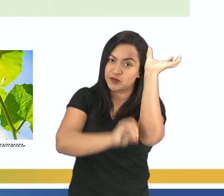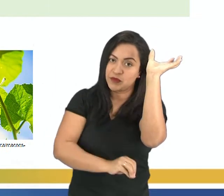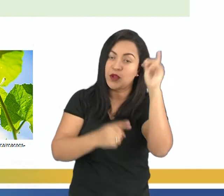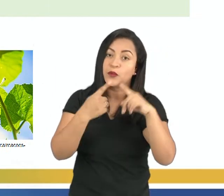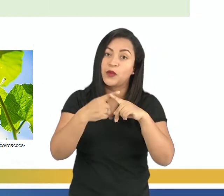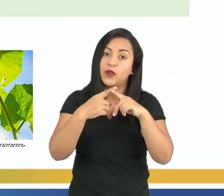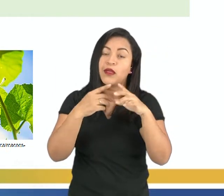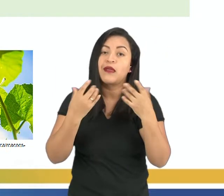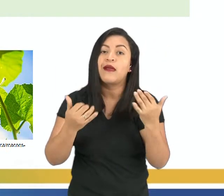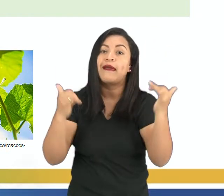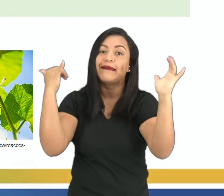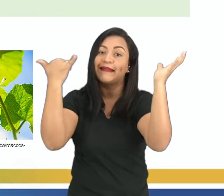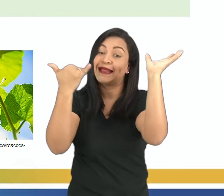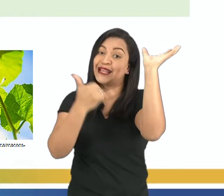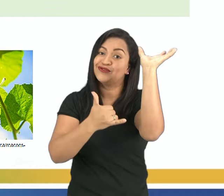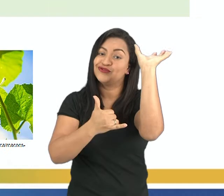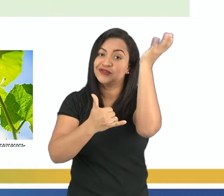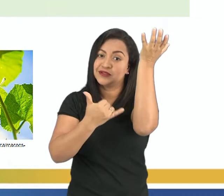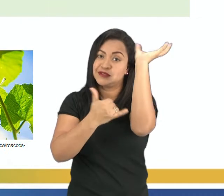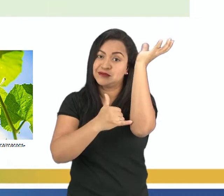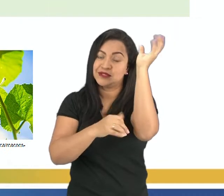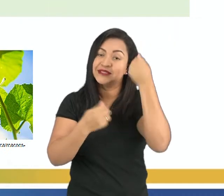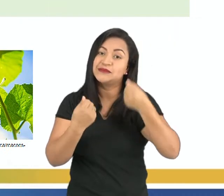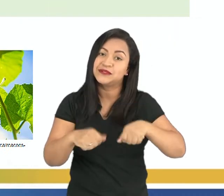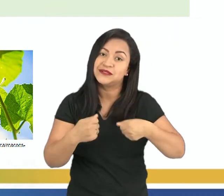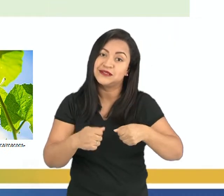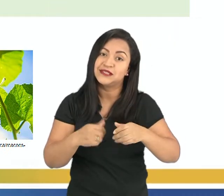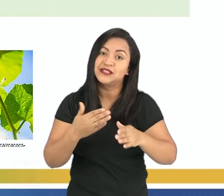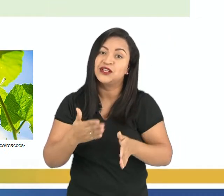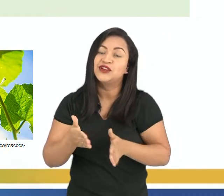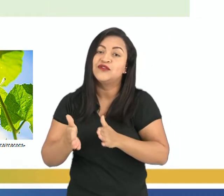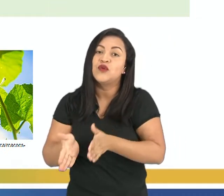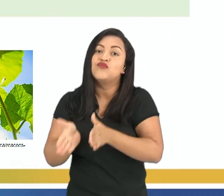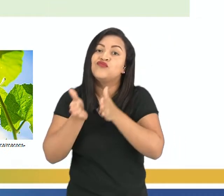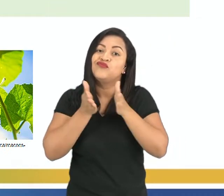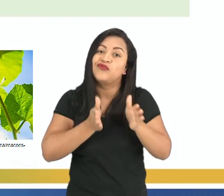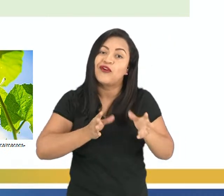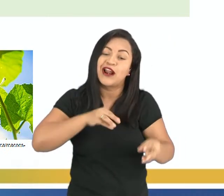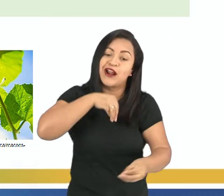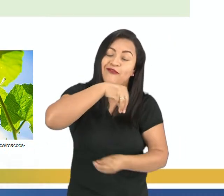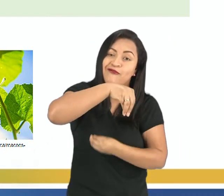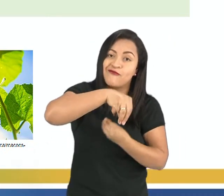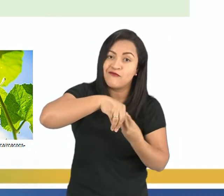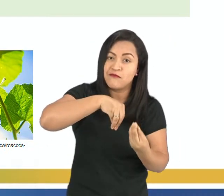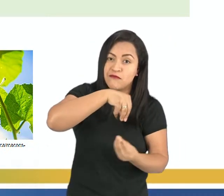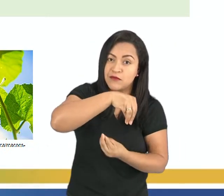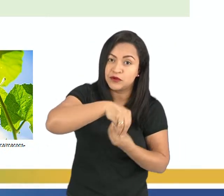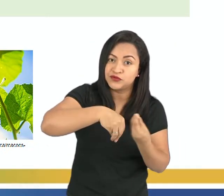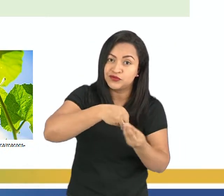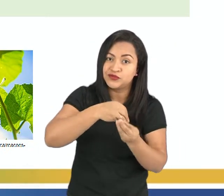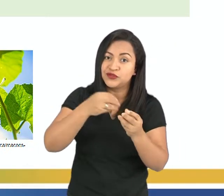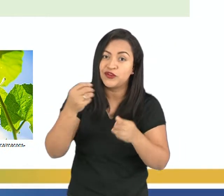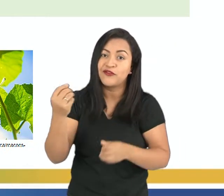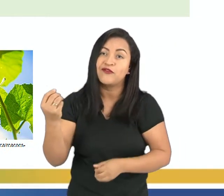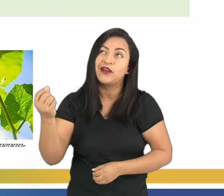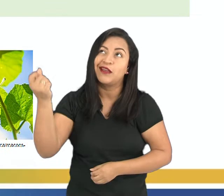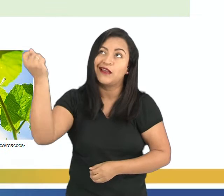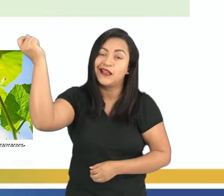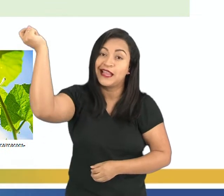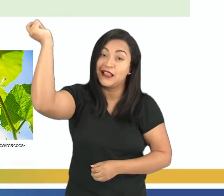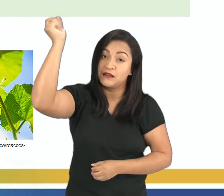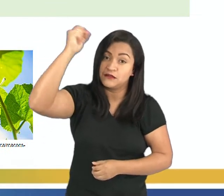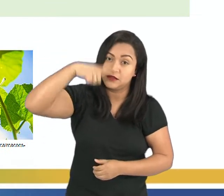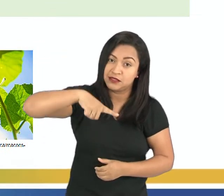plantas necessitam, elas vão processar, elas vão converter a energia luminosa em